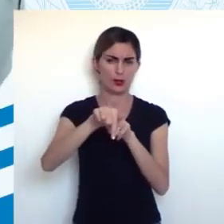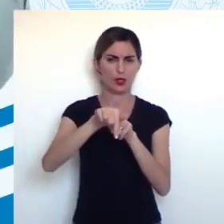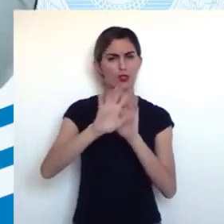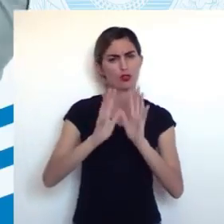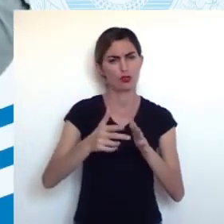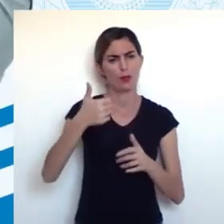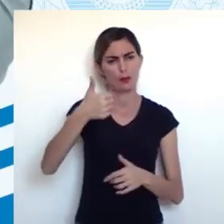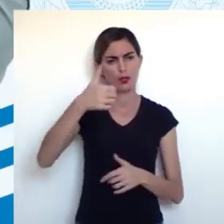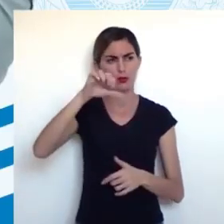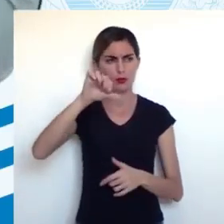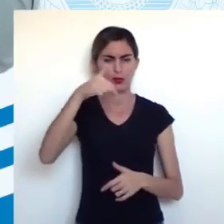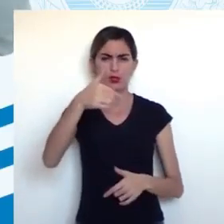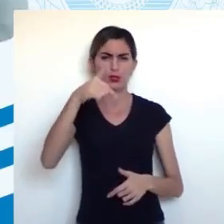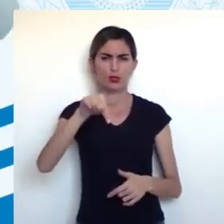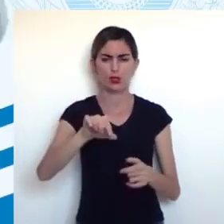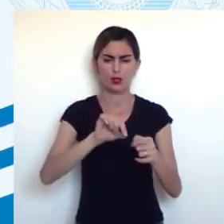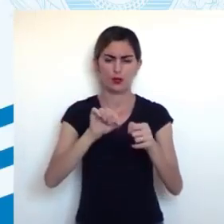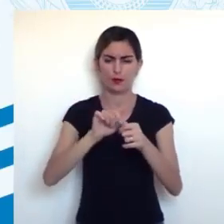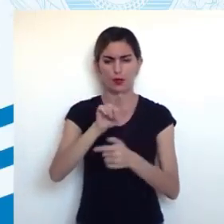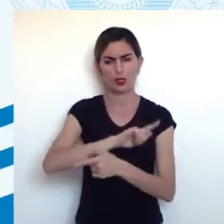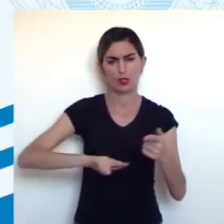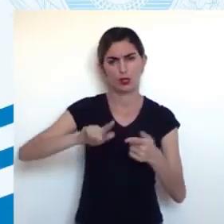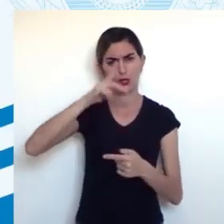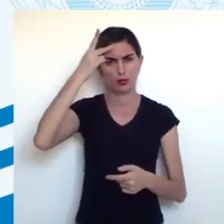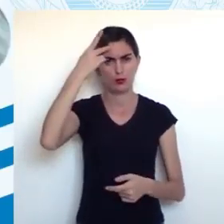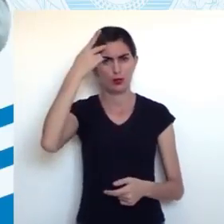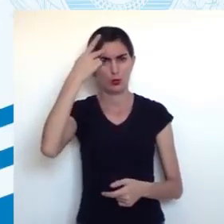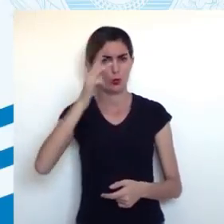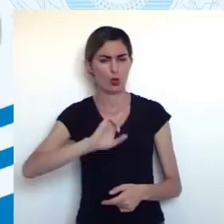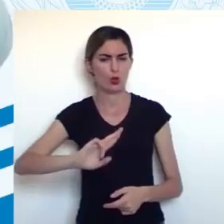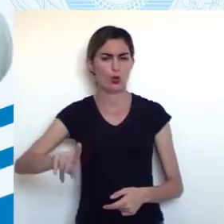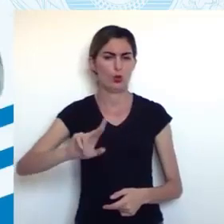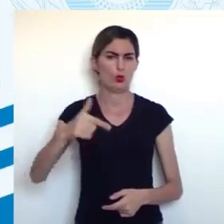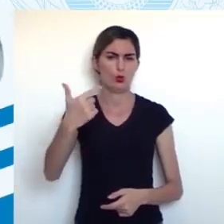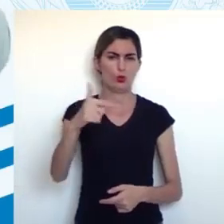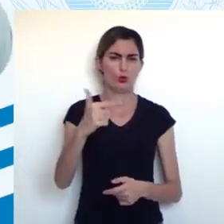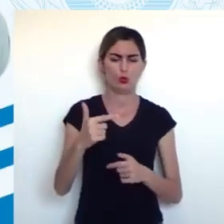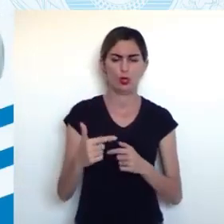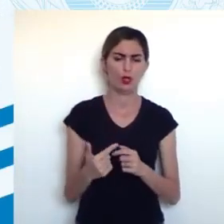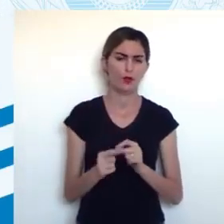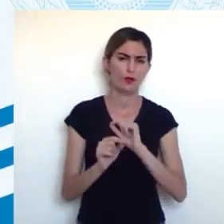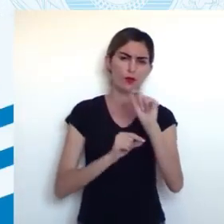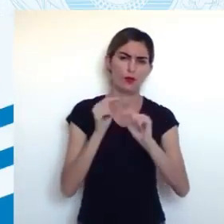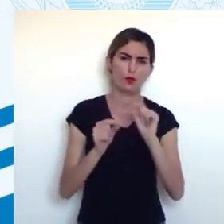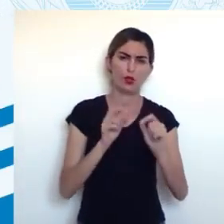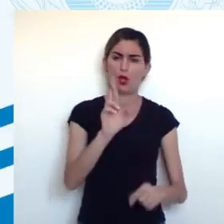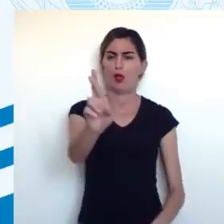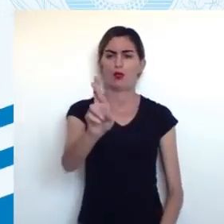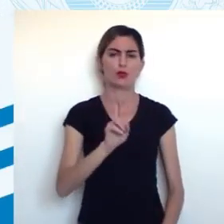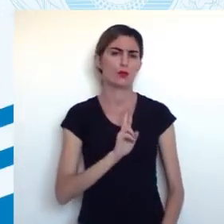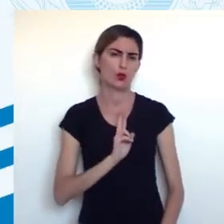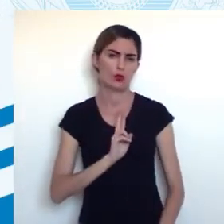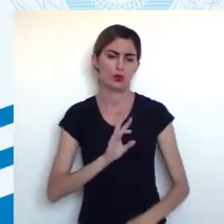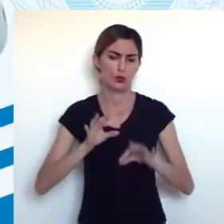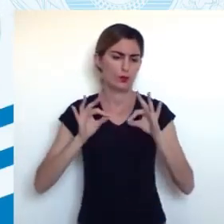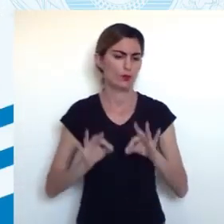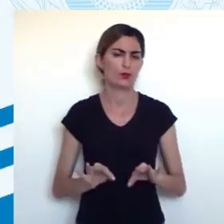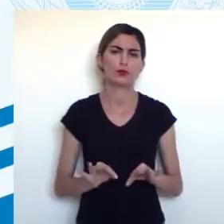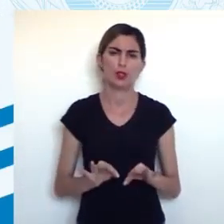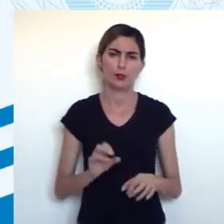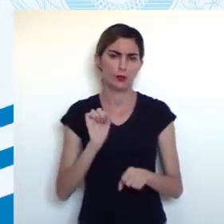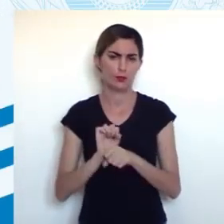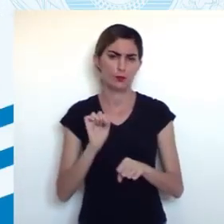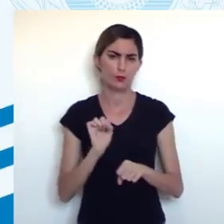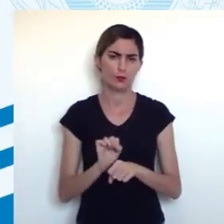em 1907 se fez uma greve em São Paulo e não teve, na realidade, o que? Uma resposta